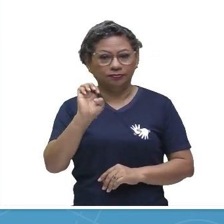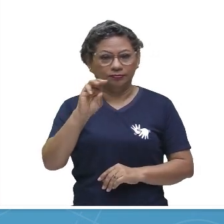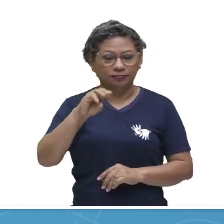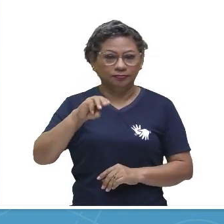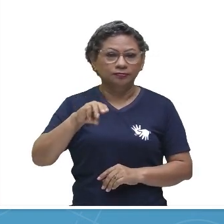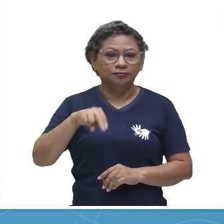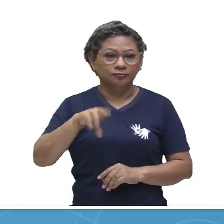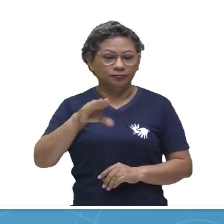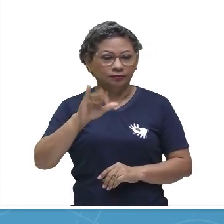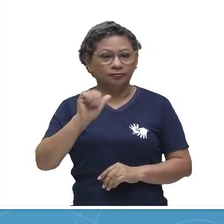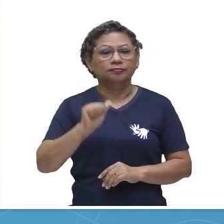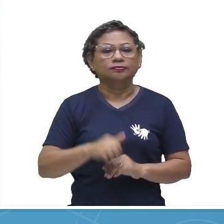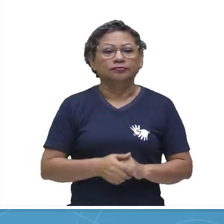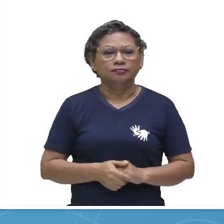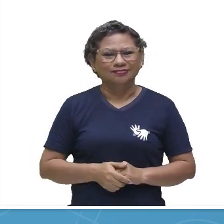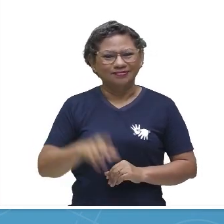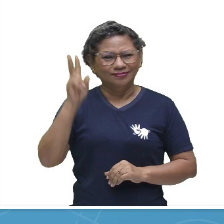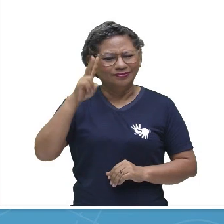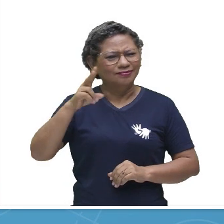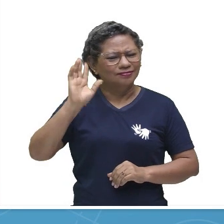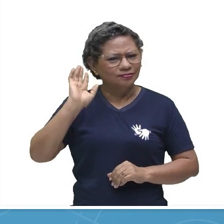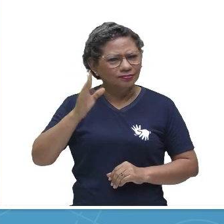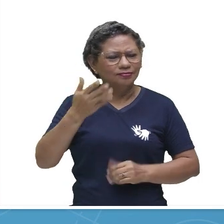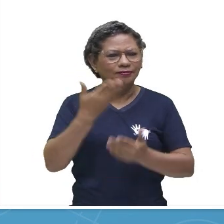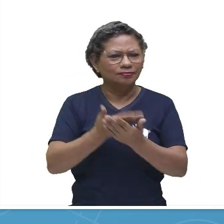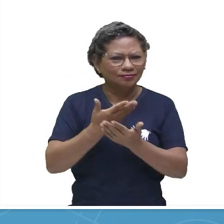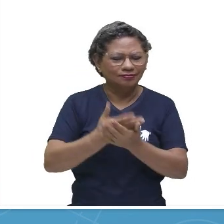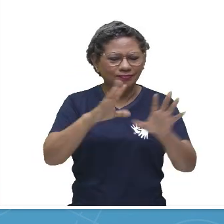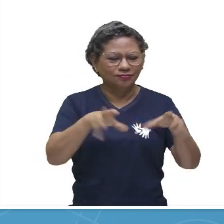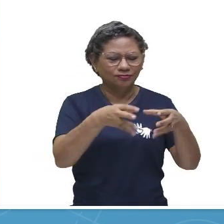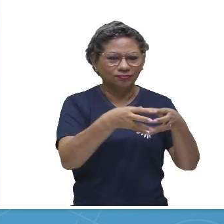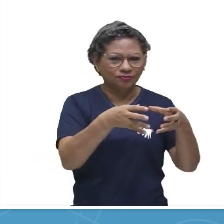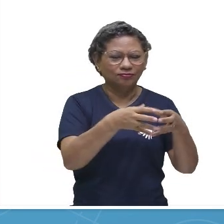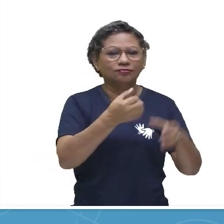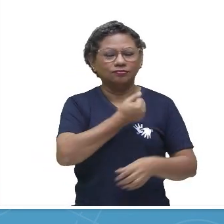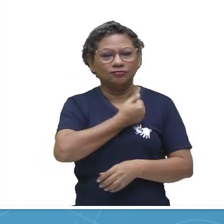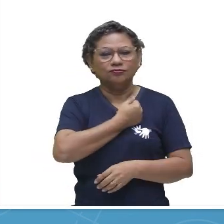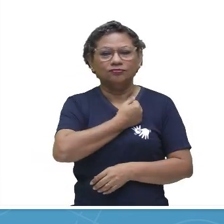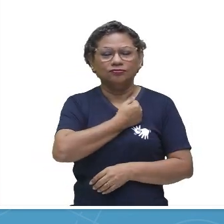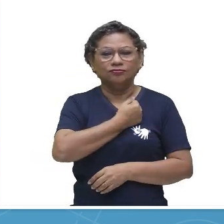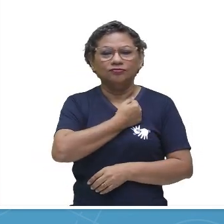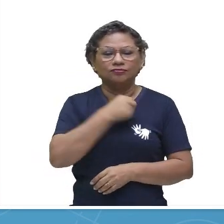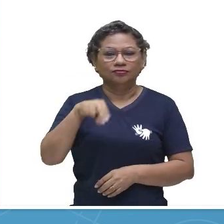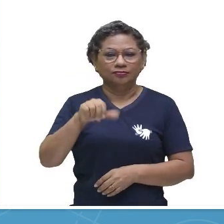clássico de potenciação, que foi estudado lá com os números naturais, números inteiros, é essa daqui,